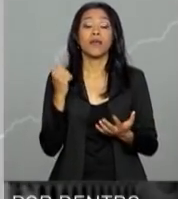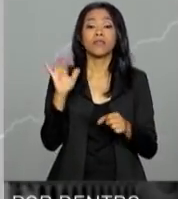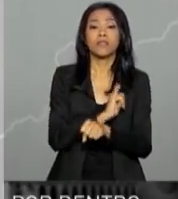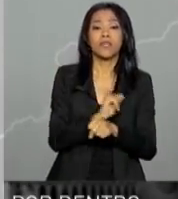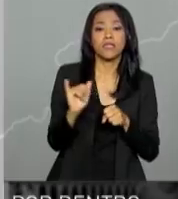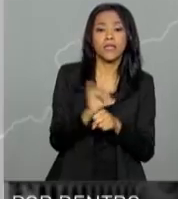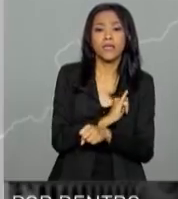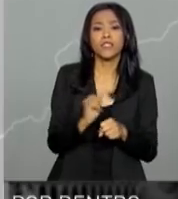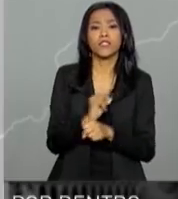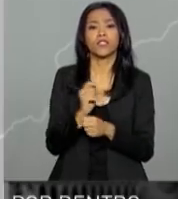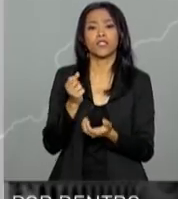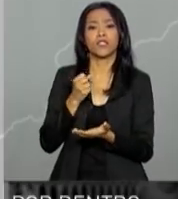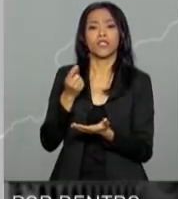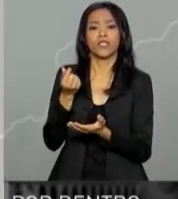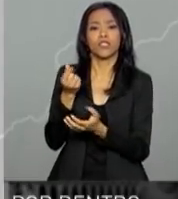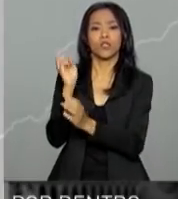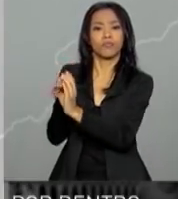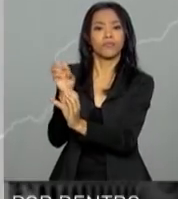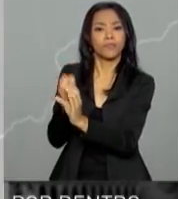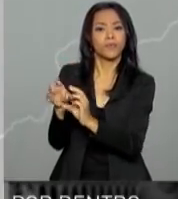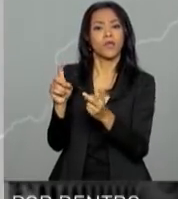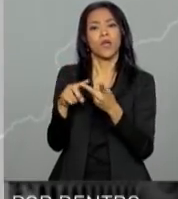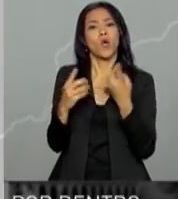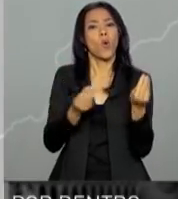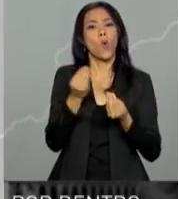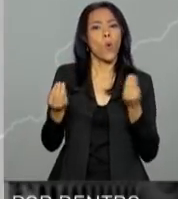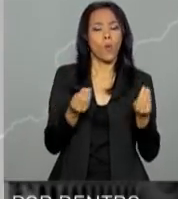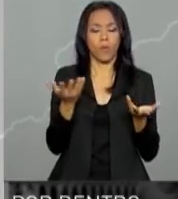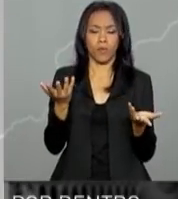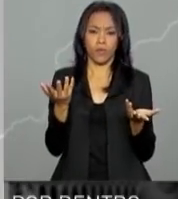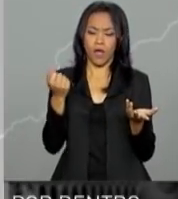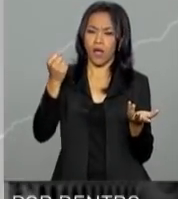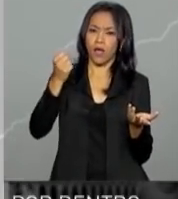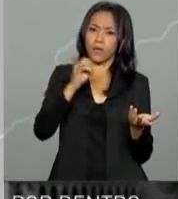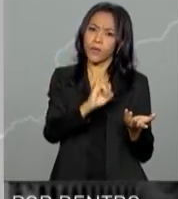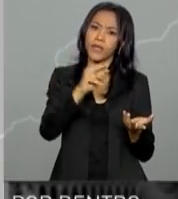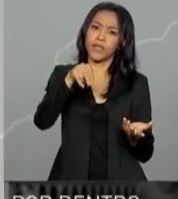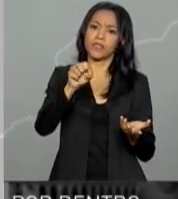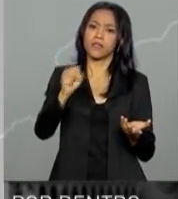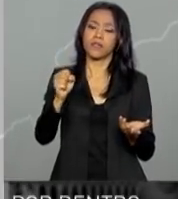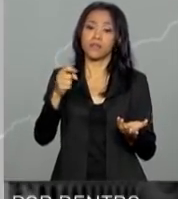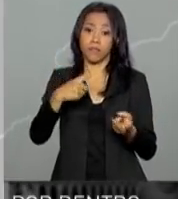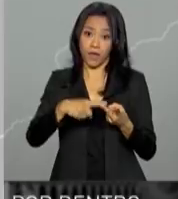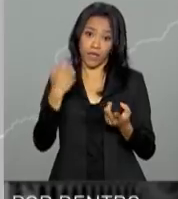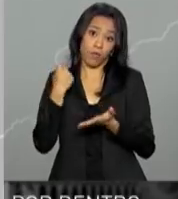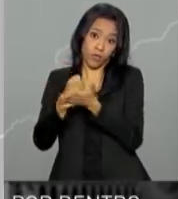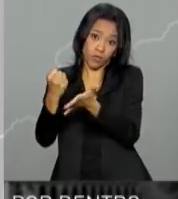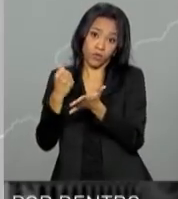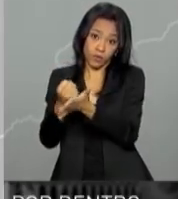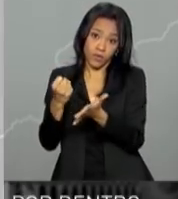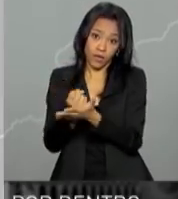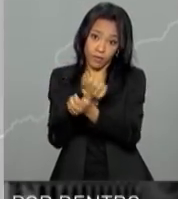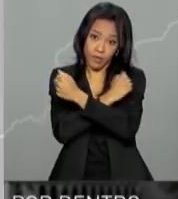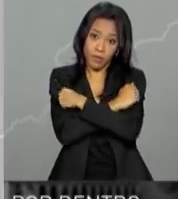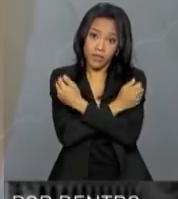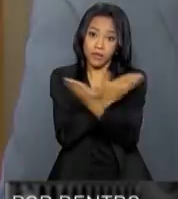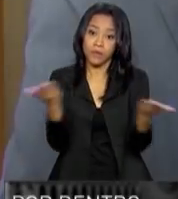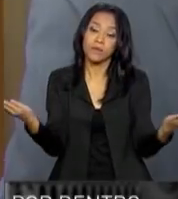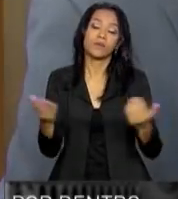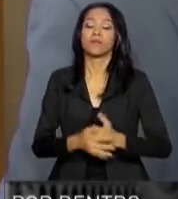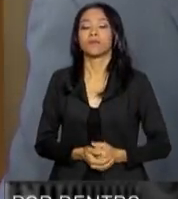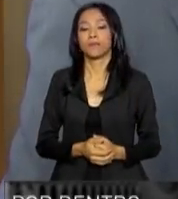e também as formas de aposentadoria para quem continua junto à previdência é nacional abraço a todos